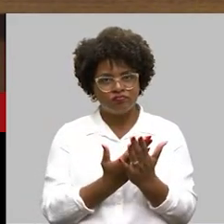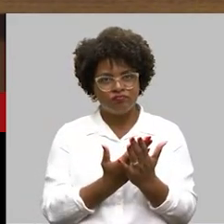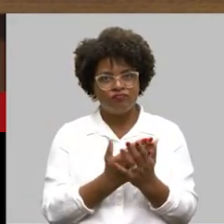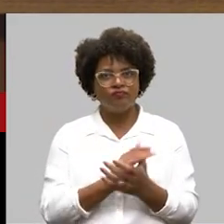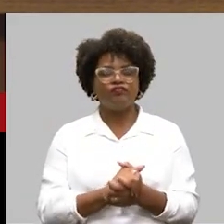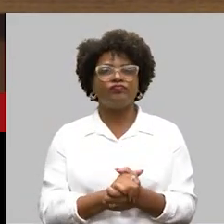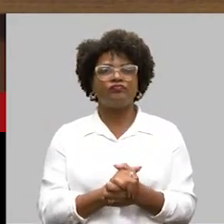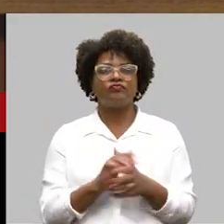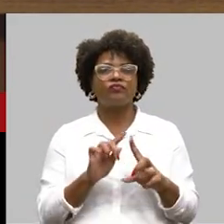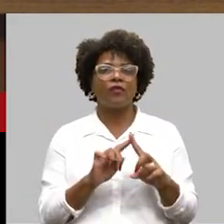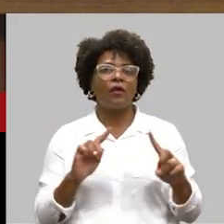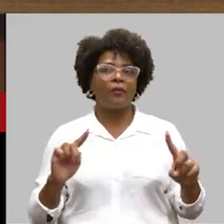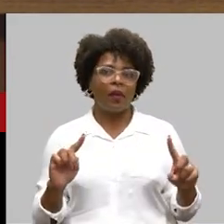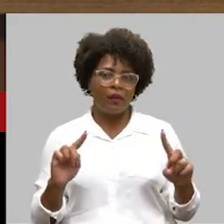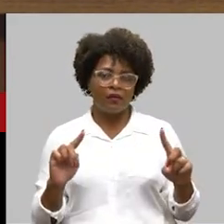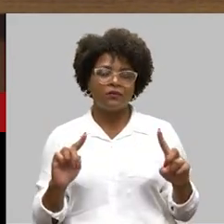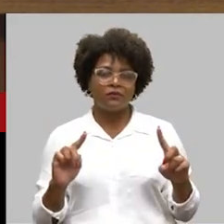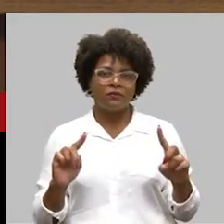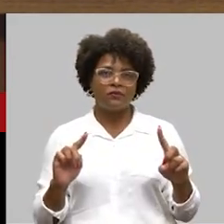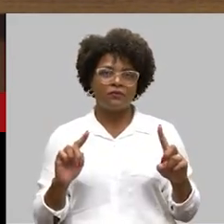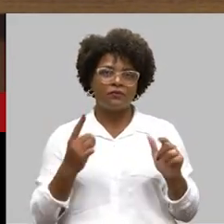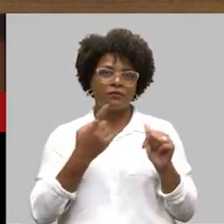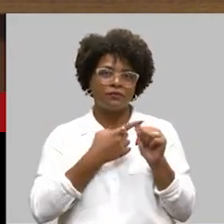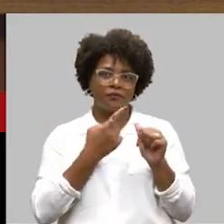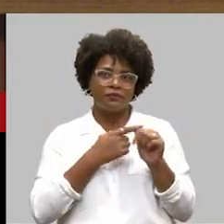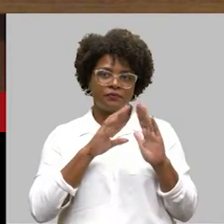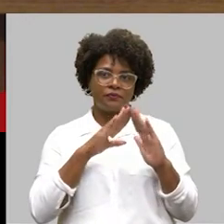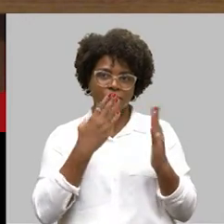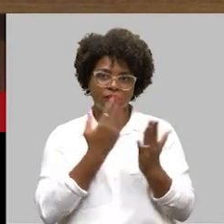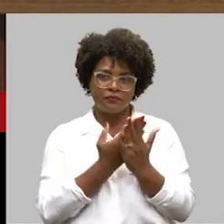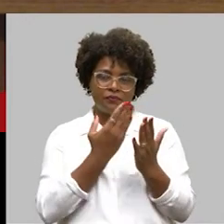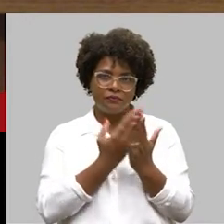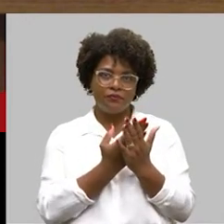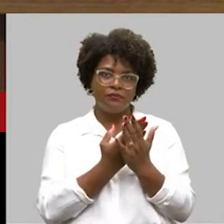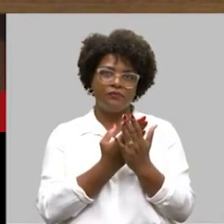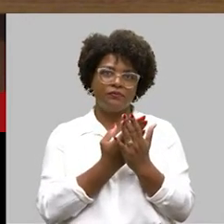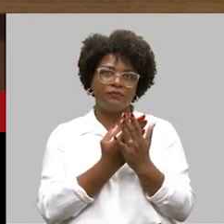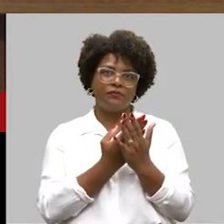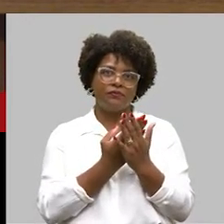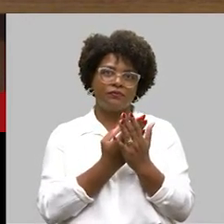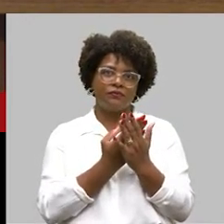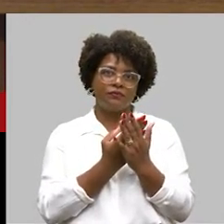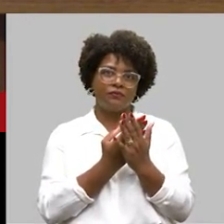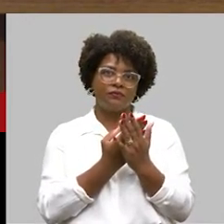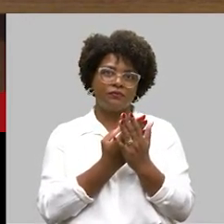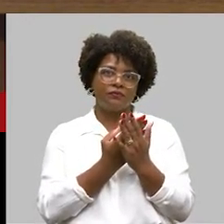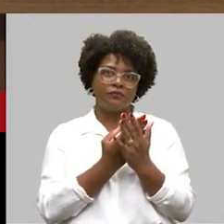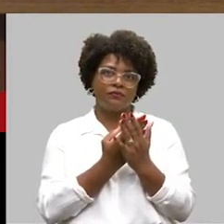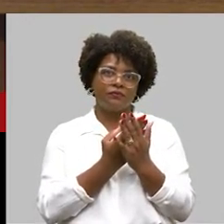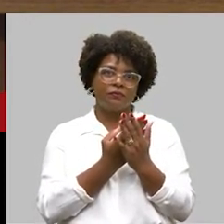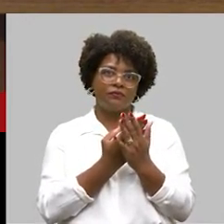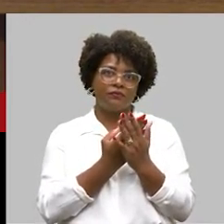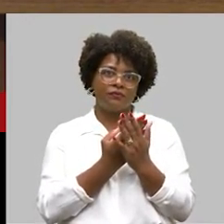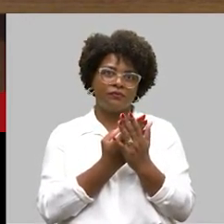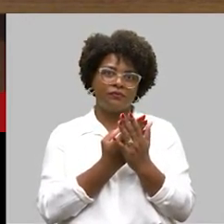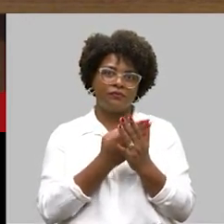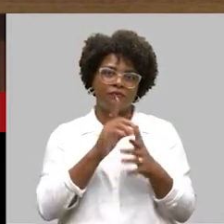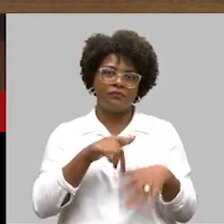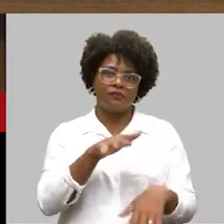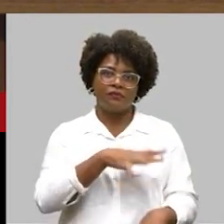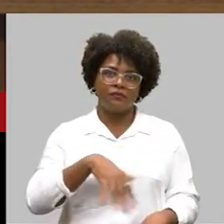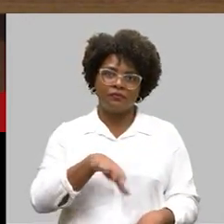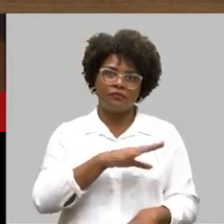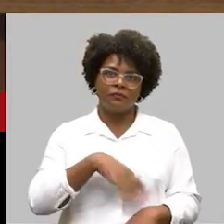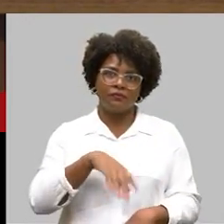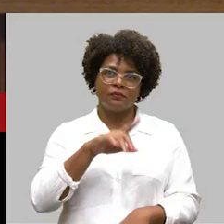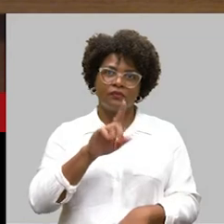o meu a minha primeira escola onde eu falo escola até hoje assim que foi o espaço foi um